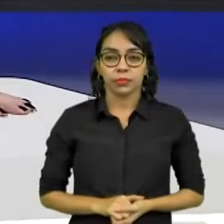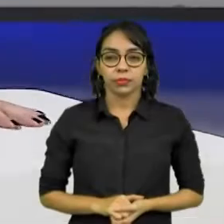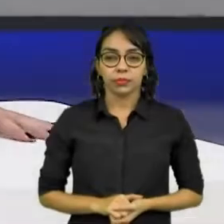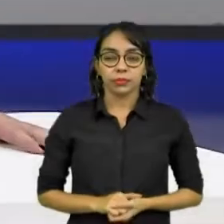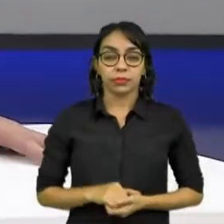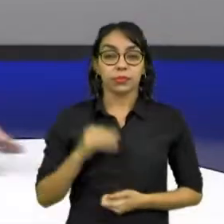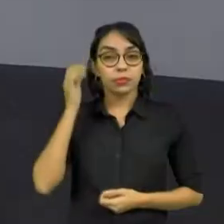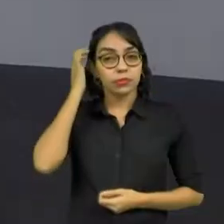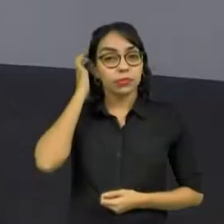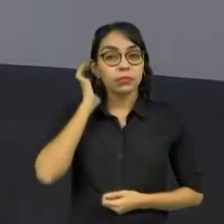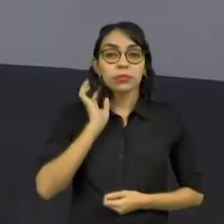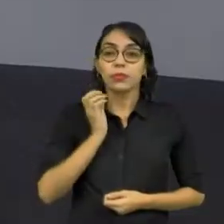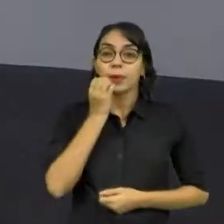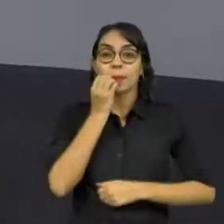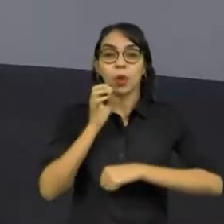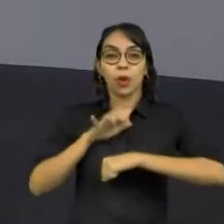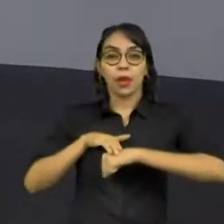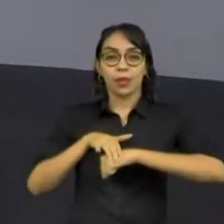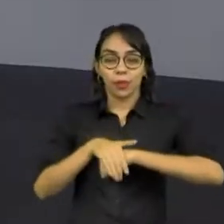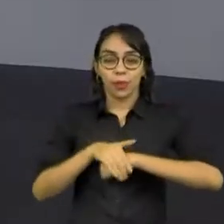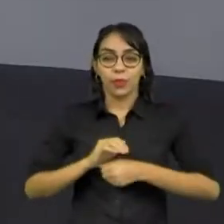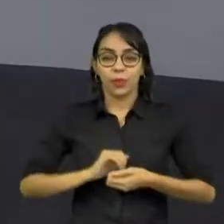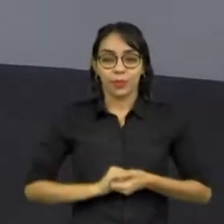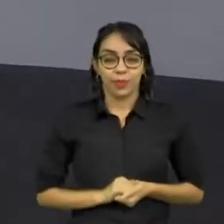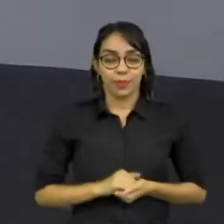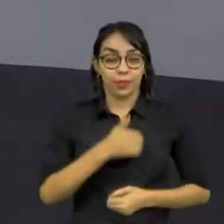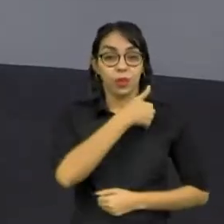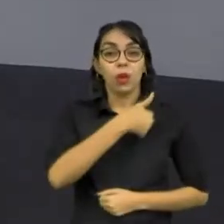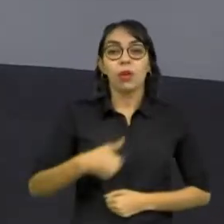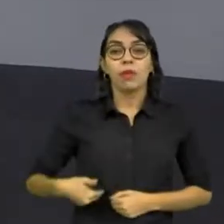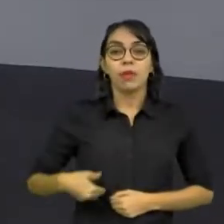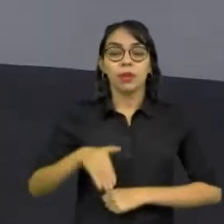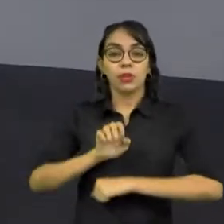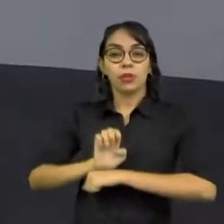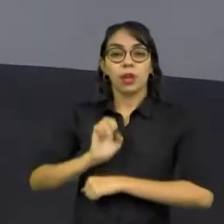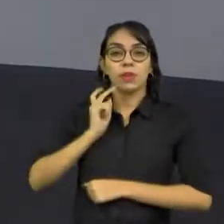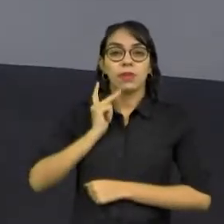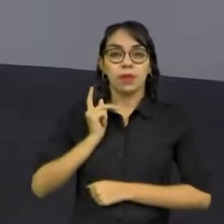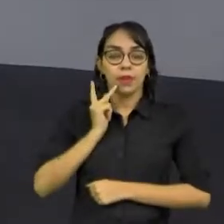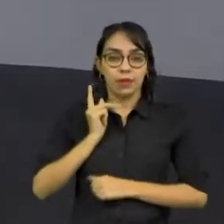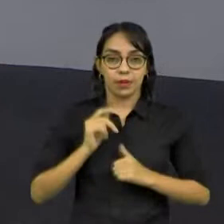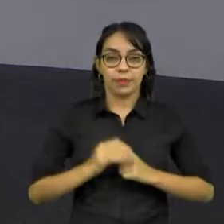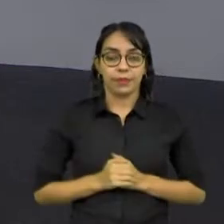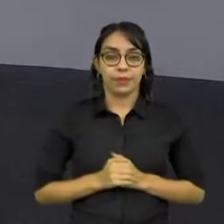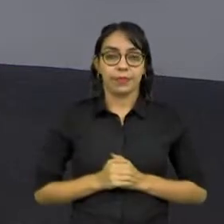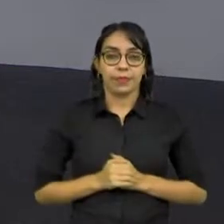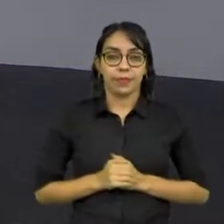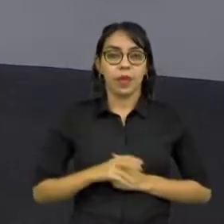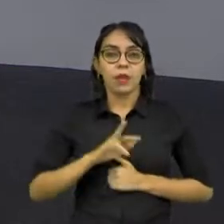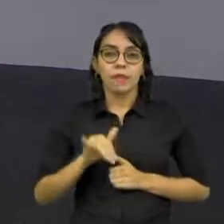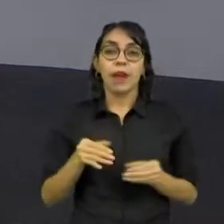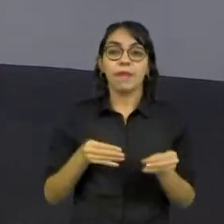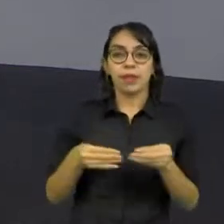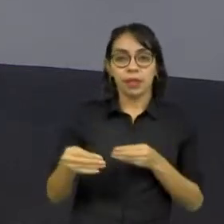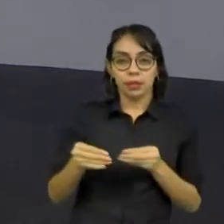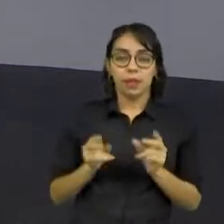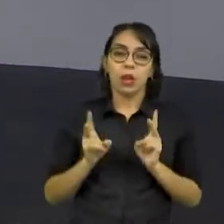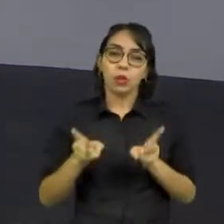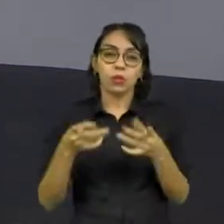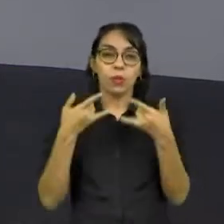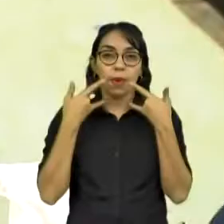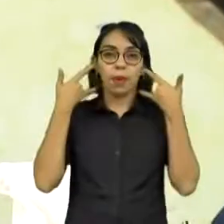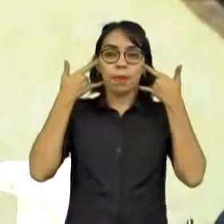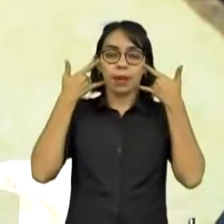Muito boa noite. Governo do Ceará decide manter a não obrigatoriedade e a flexibilização no uso de